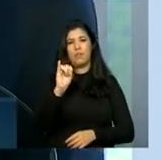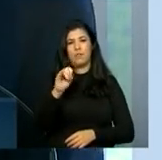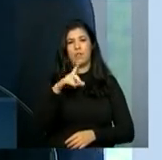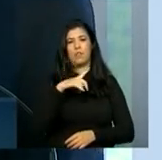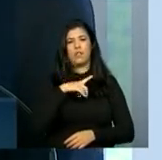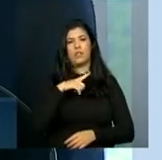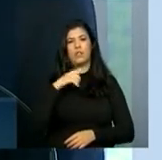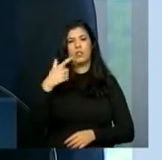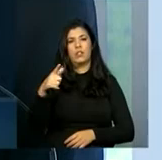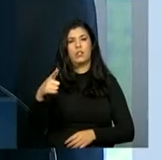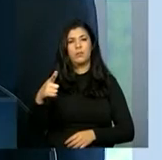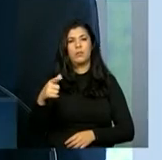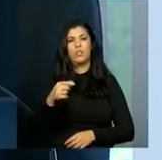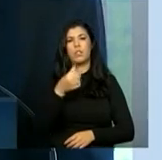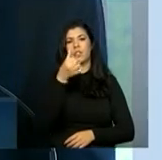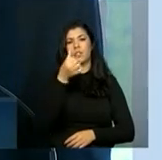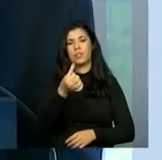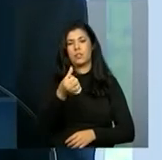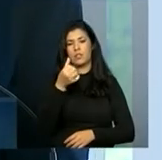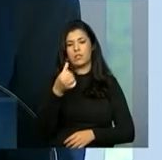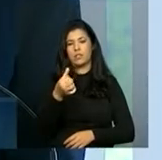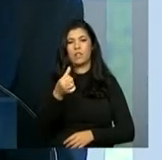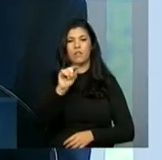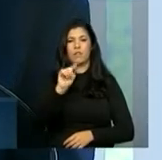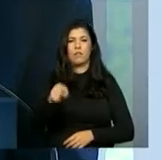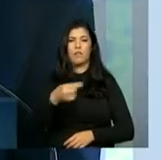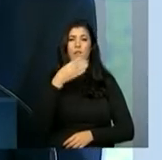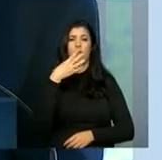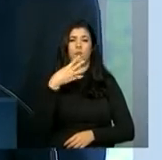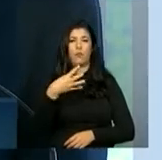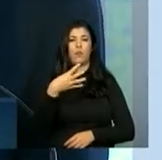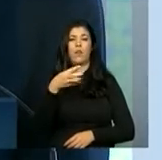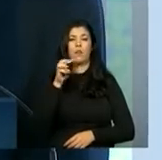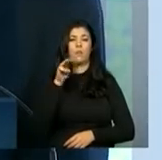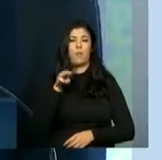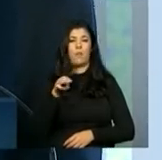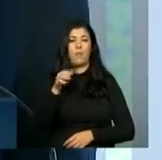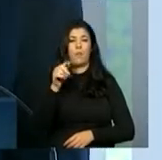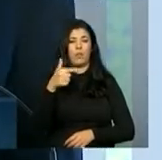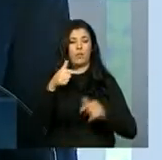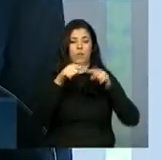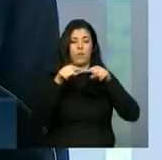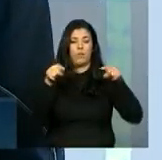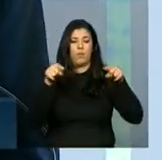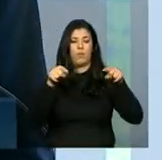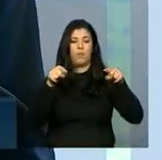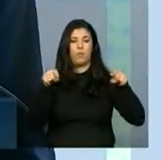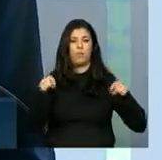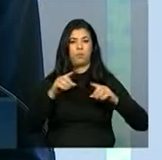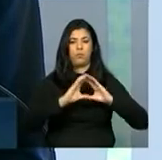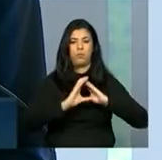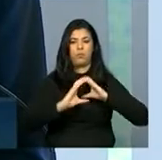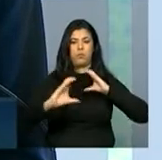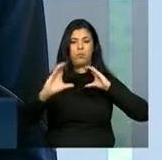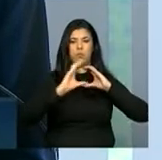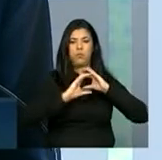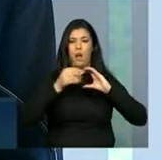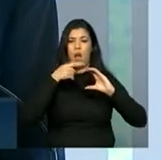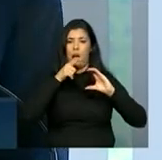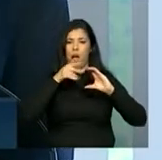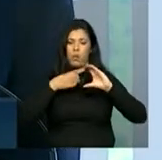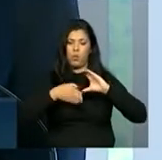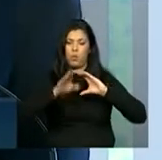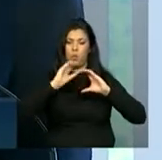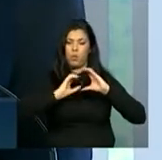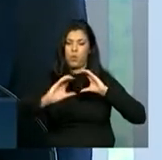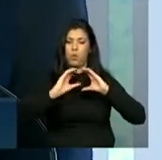Barueri com 6,4 metros cúbicos por segundo cada